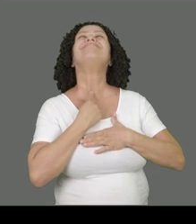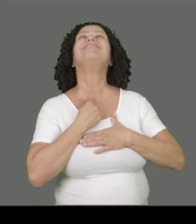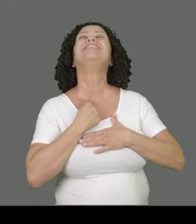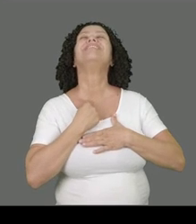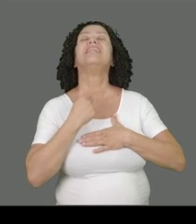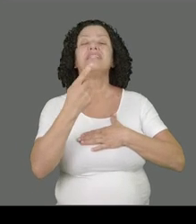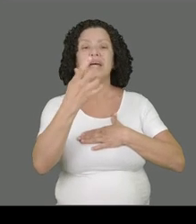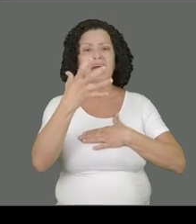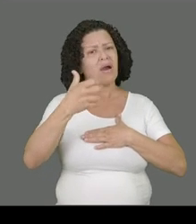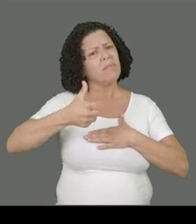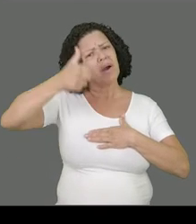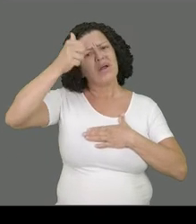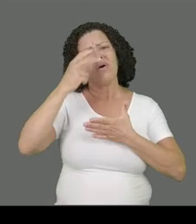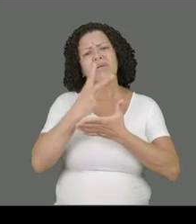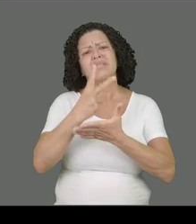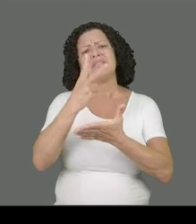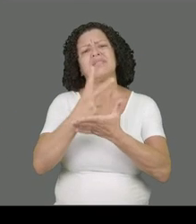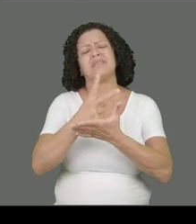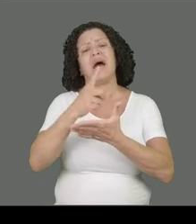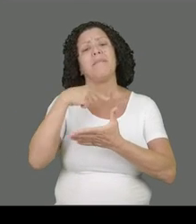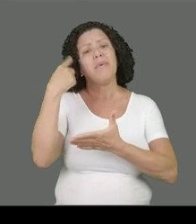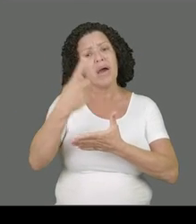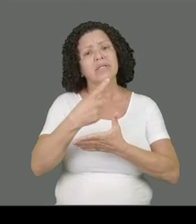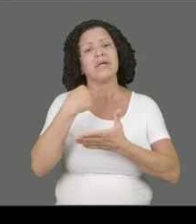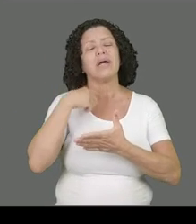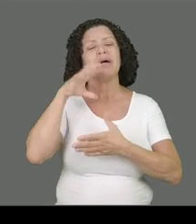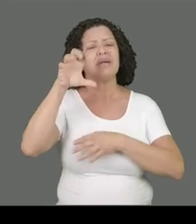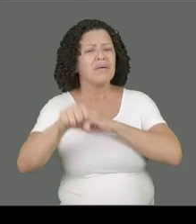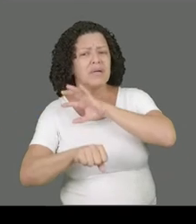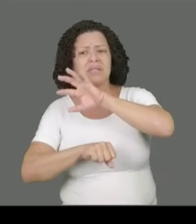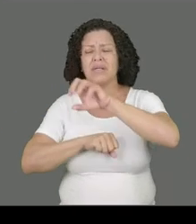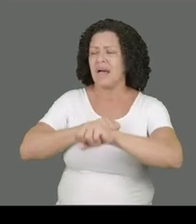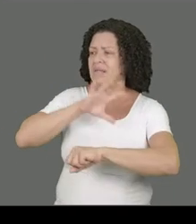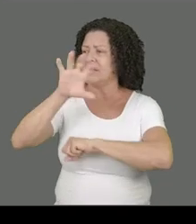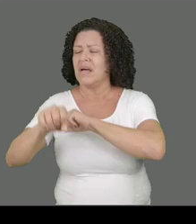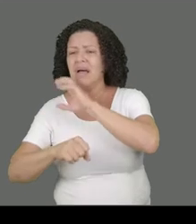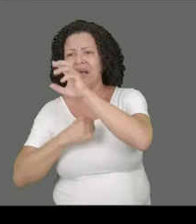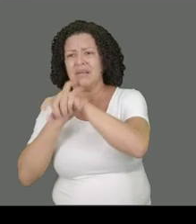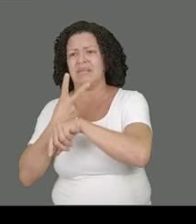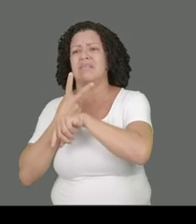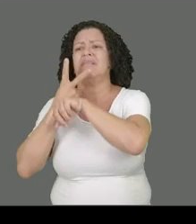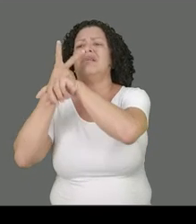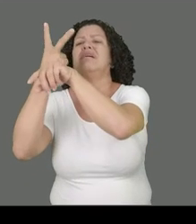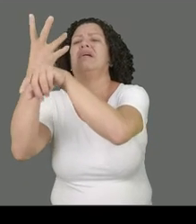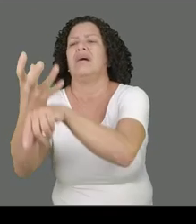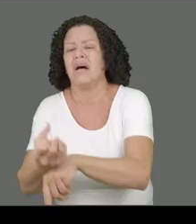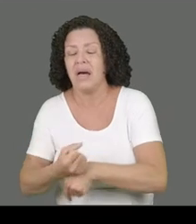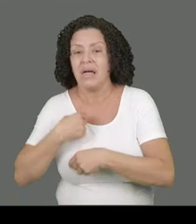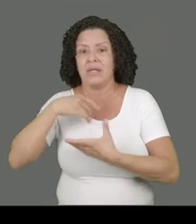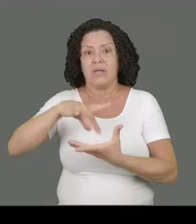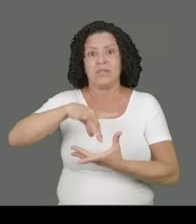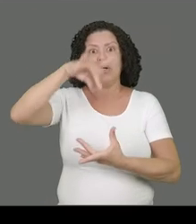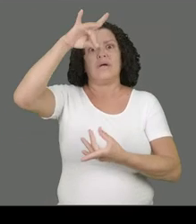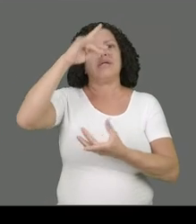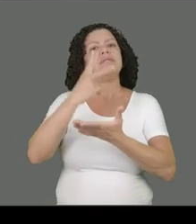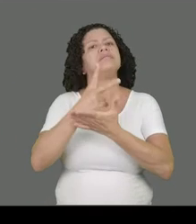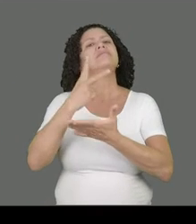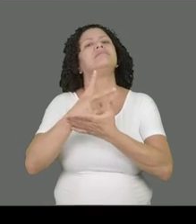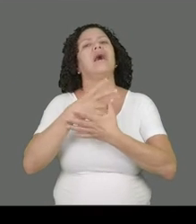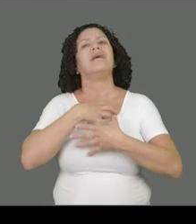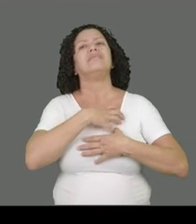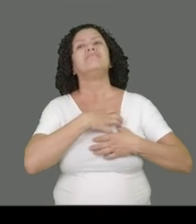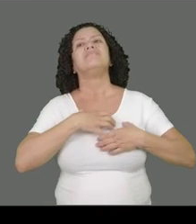esse desejo pelo melhor, sempre. É por isso que nós estamos sempre na busca de algo. É por isso que nosso